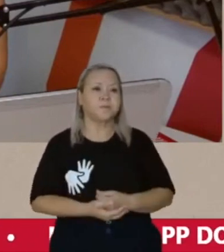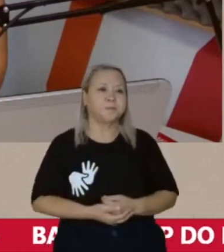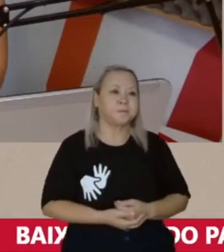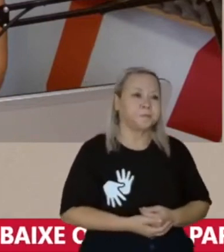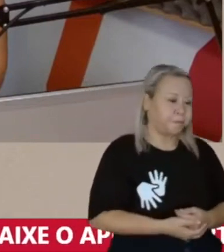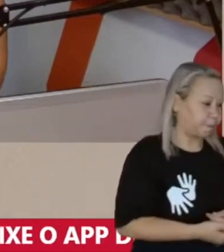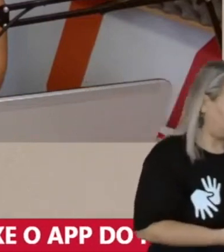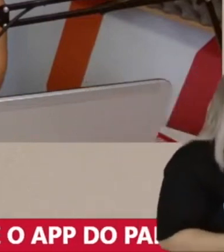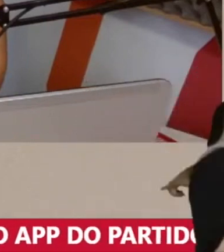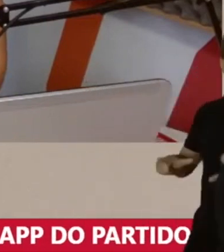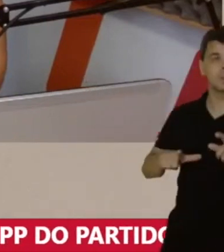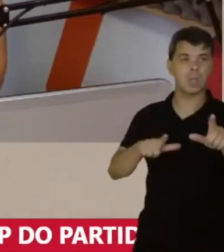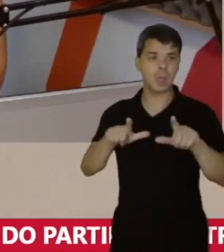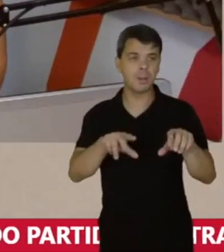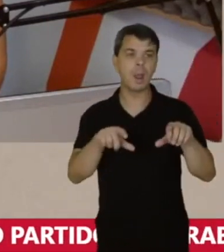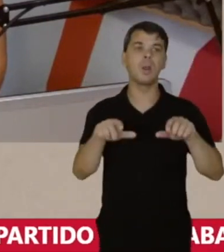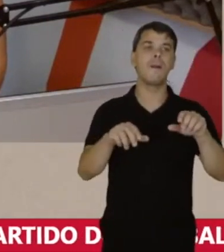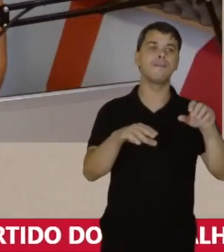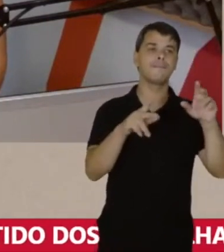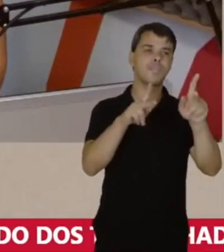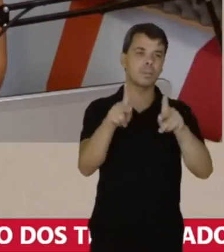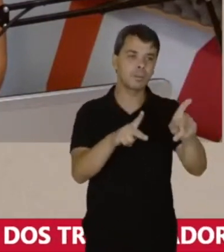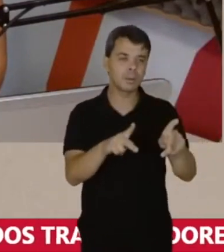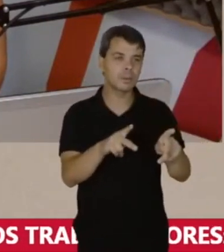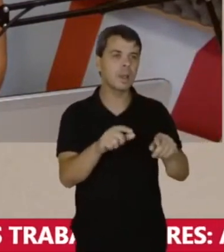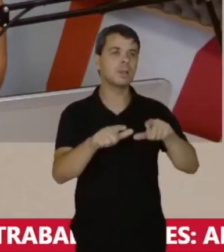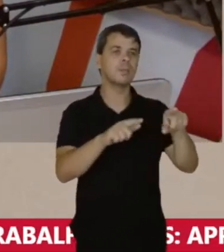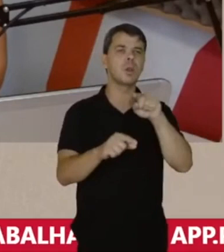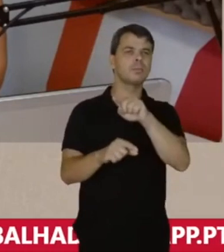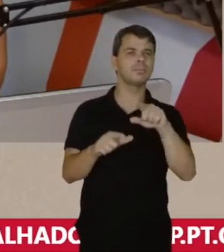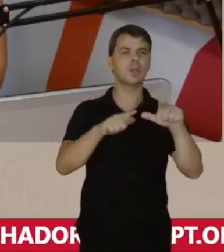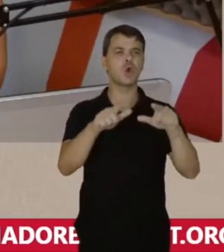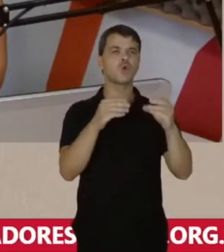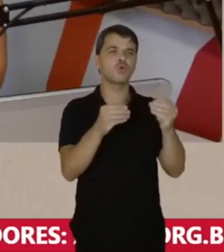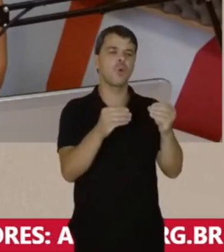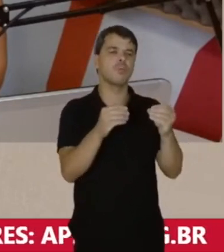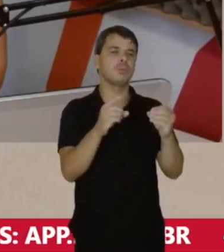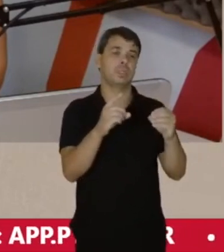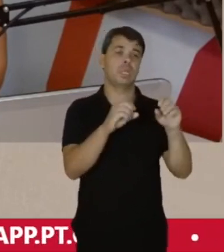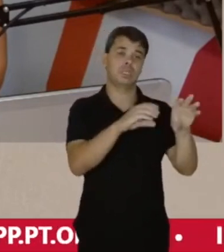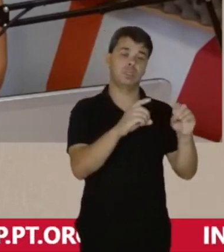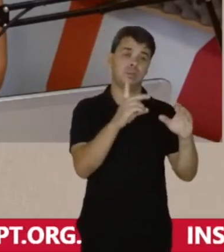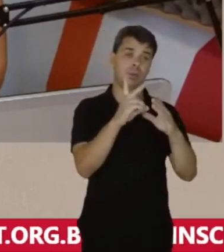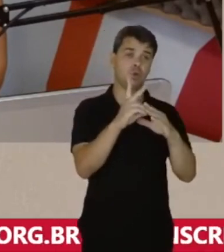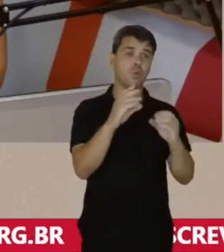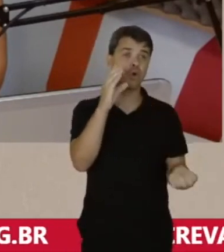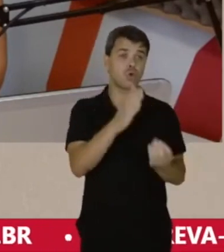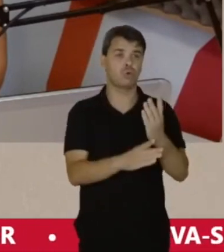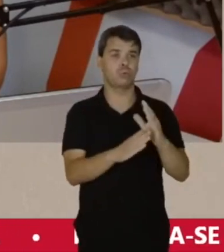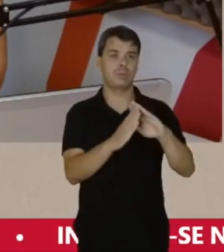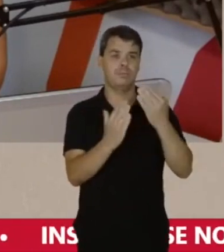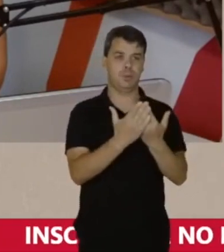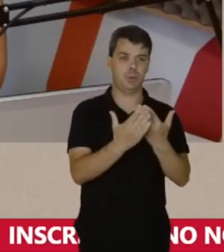trabalhos populares. Trabalhei com educação escolar indígena, aprendi muito, né, sobre o que é construir escola